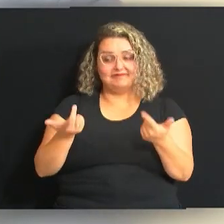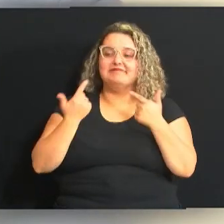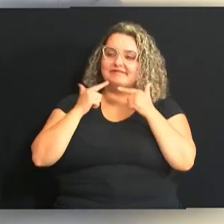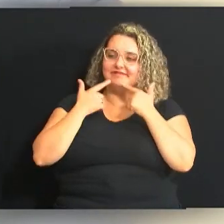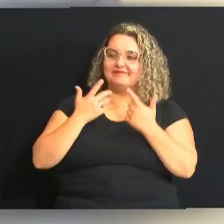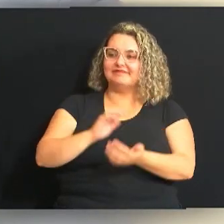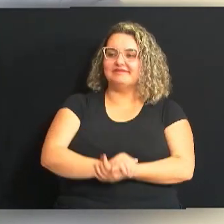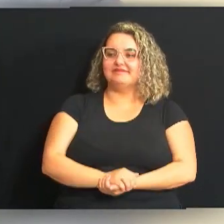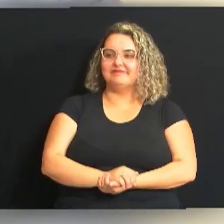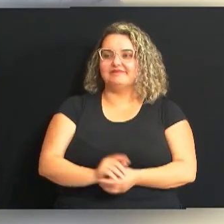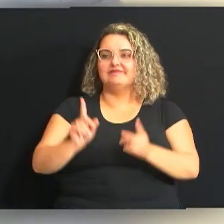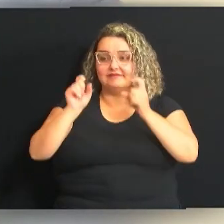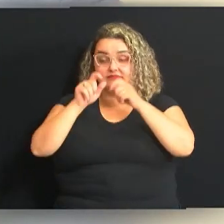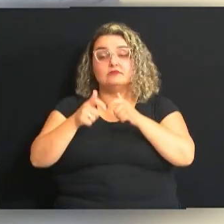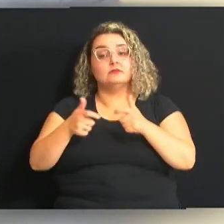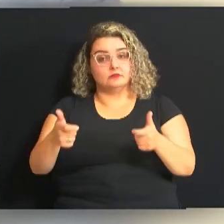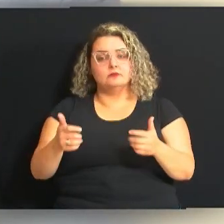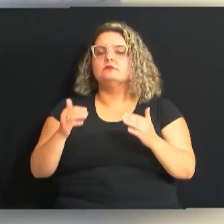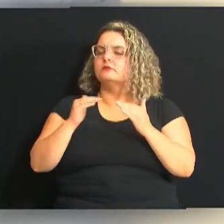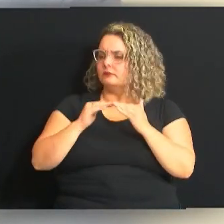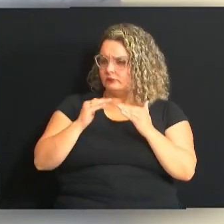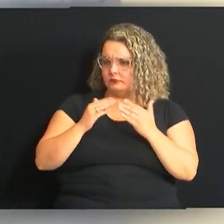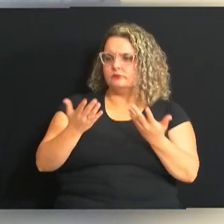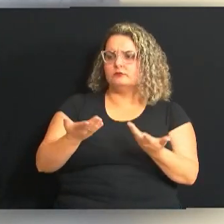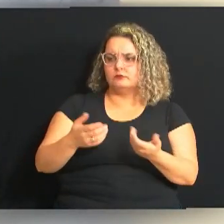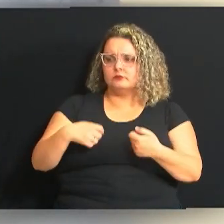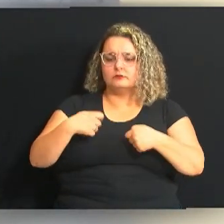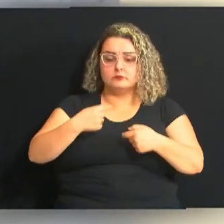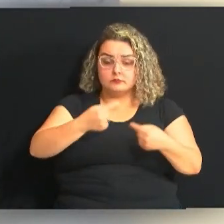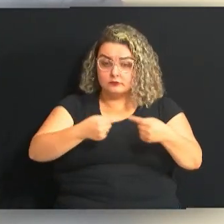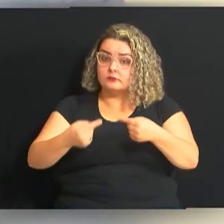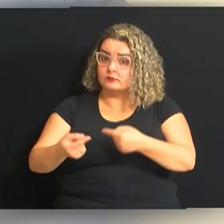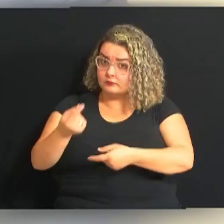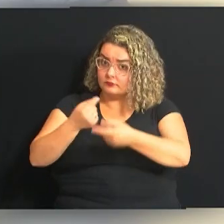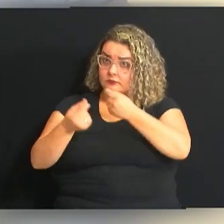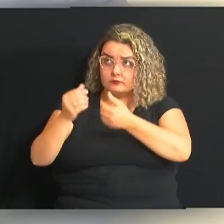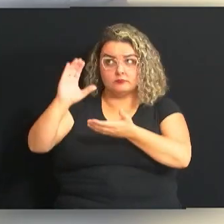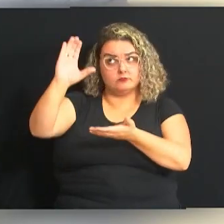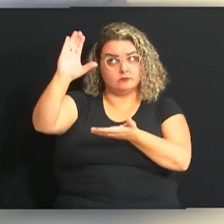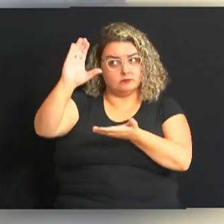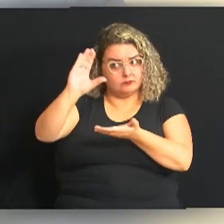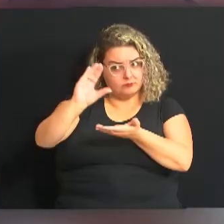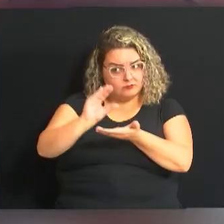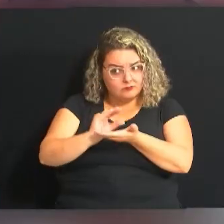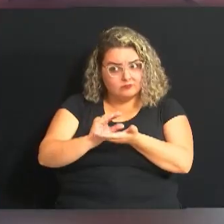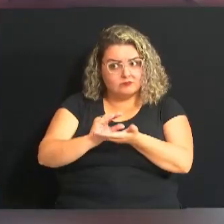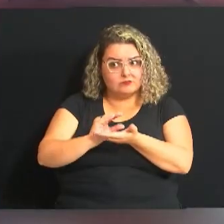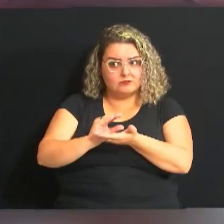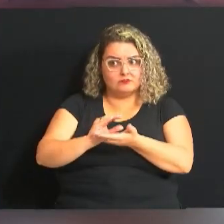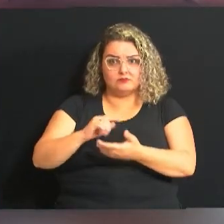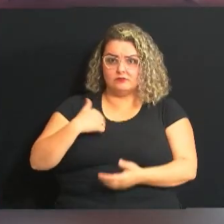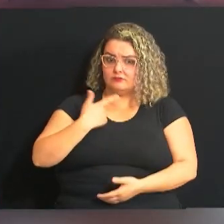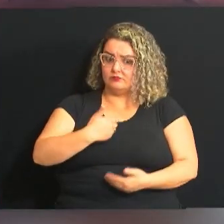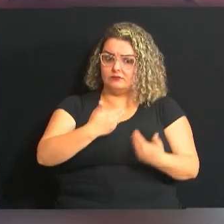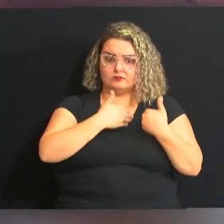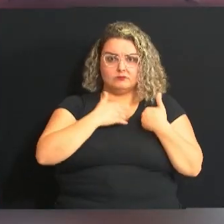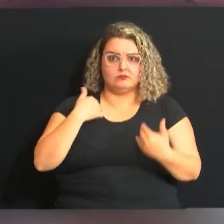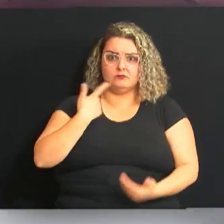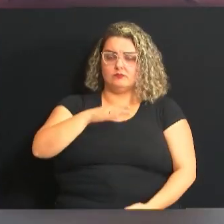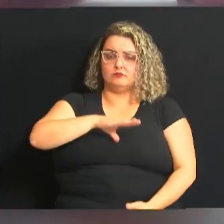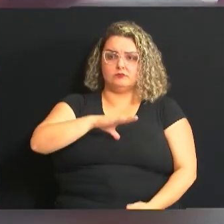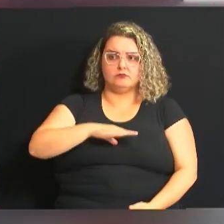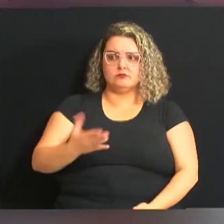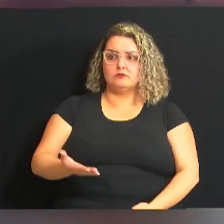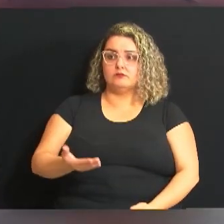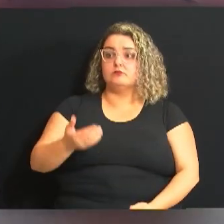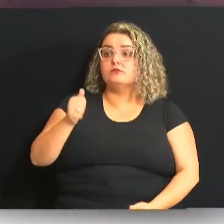desafios grandes, eu concordo plenamente. Tem que ser rediscutido esse financiamento, que está pesadamente municipal. André von Zuben, diretora